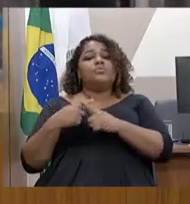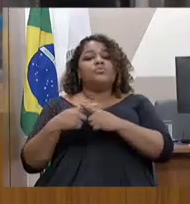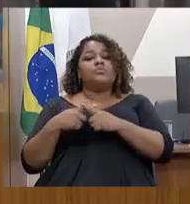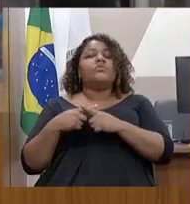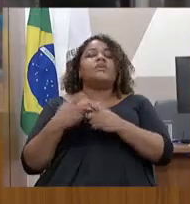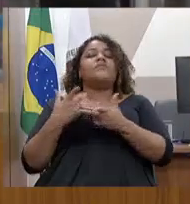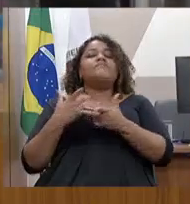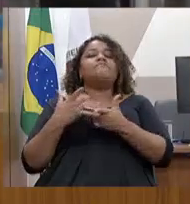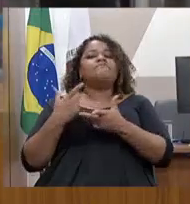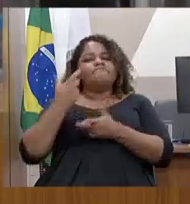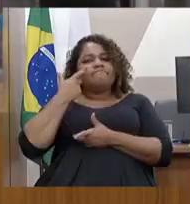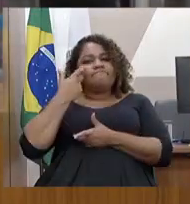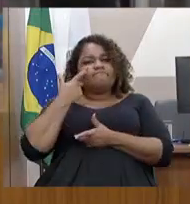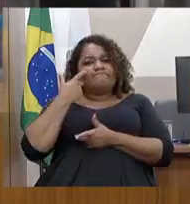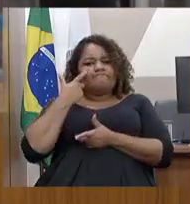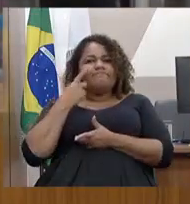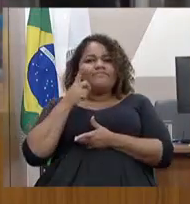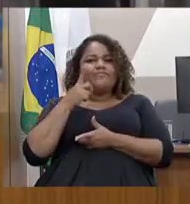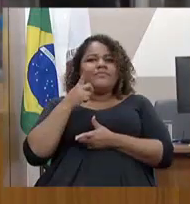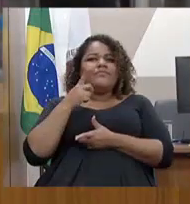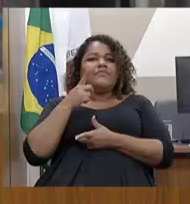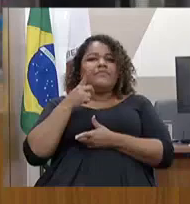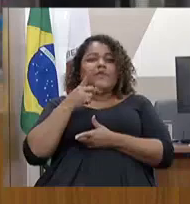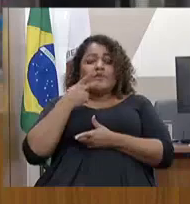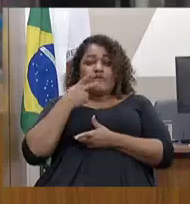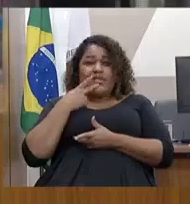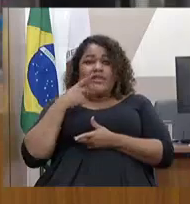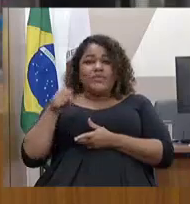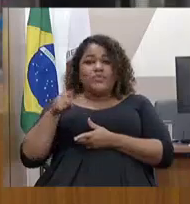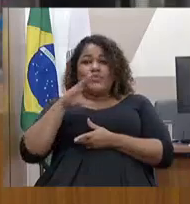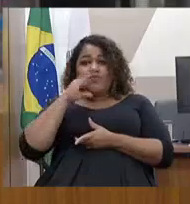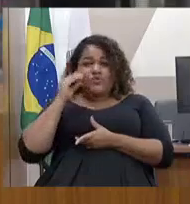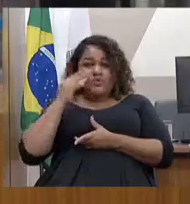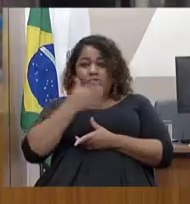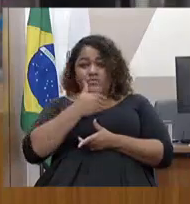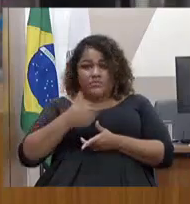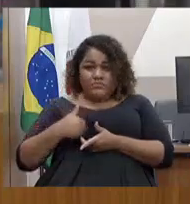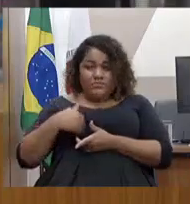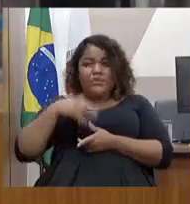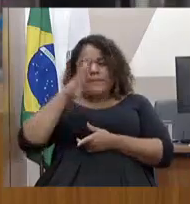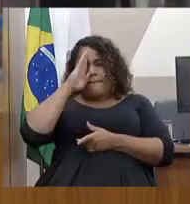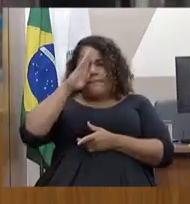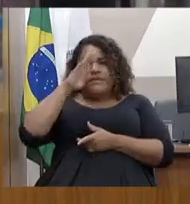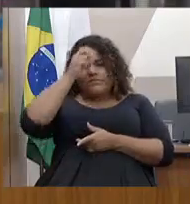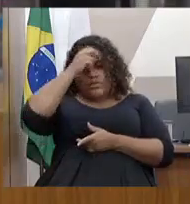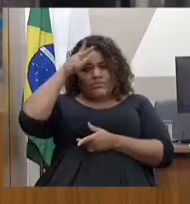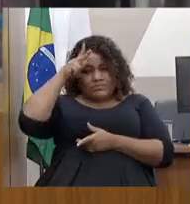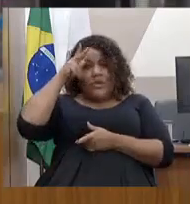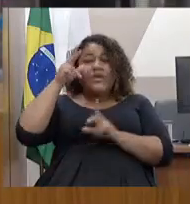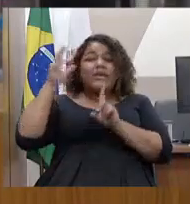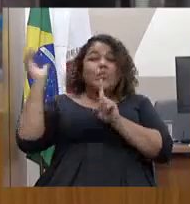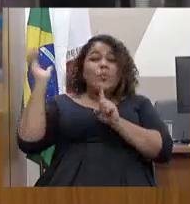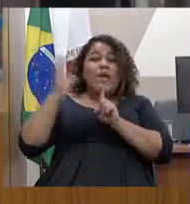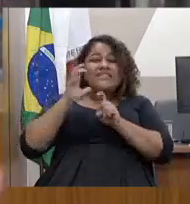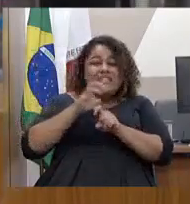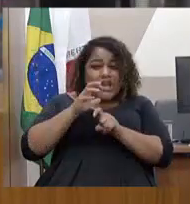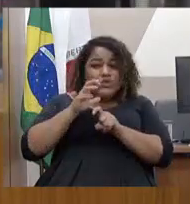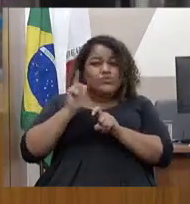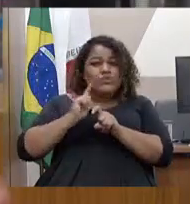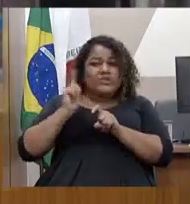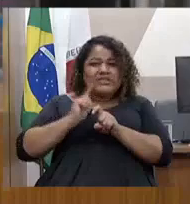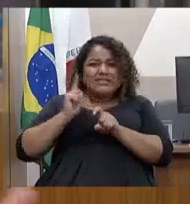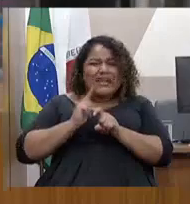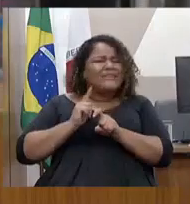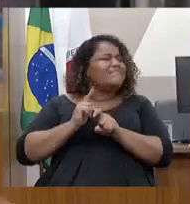eu assédio que o servidor público principalmente o Municipal sofre é algo muito maior do que